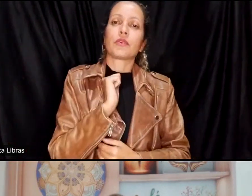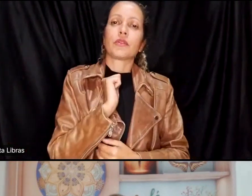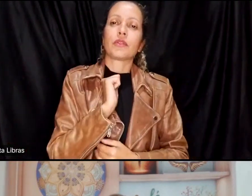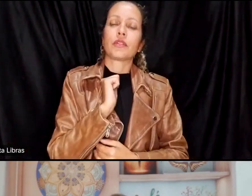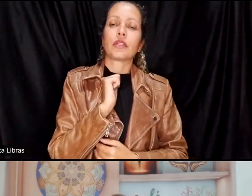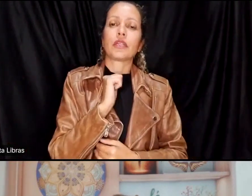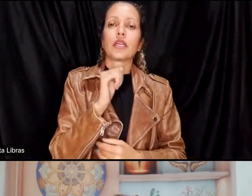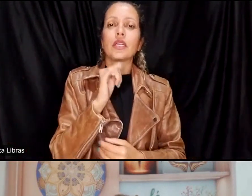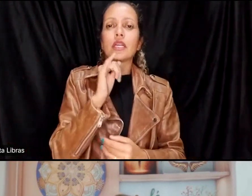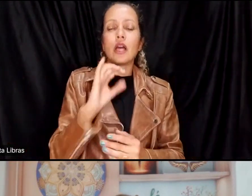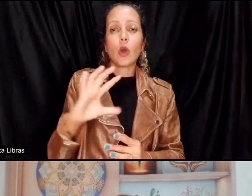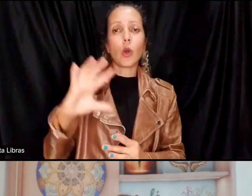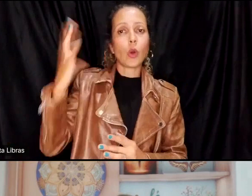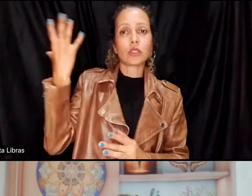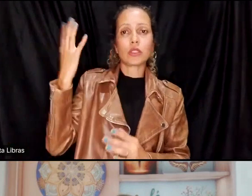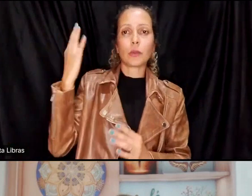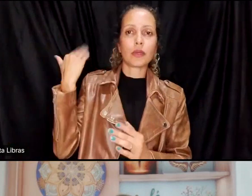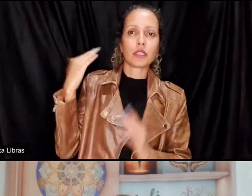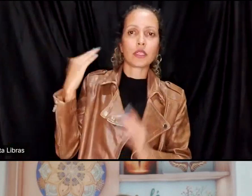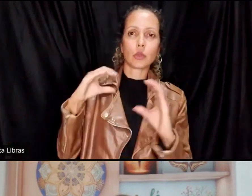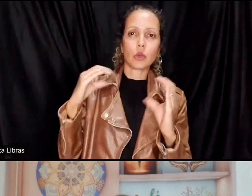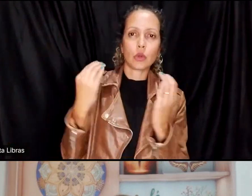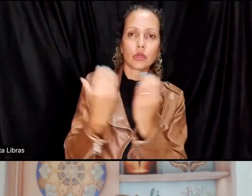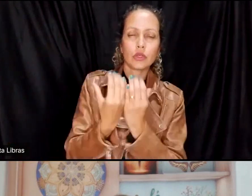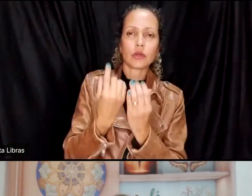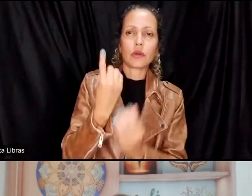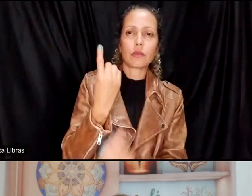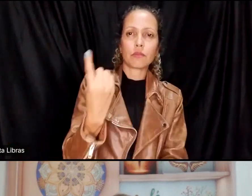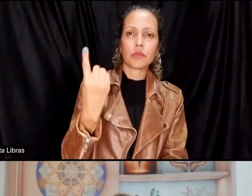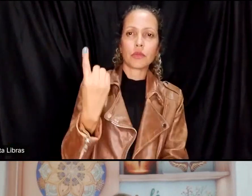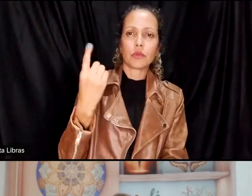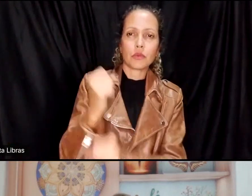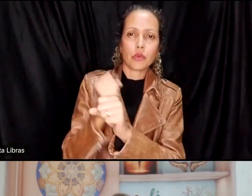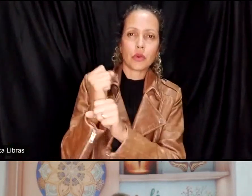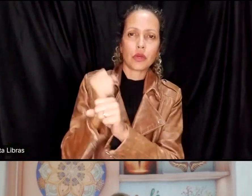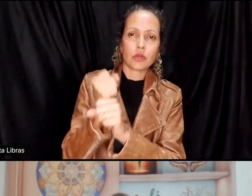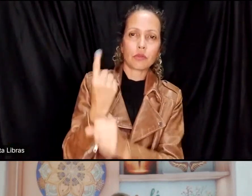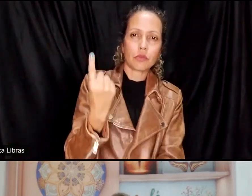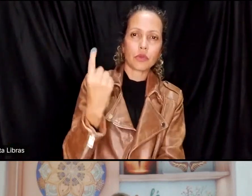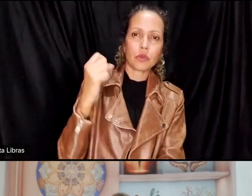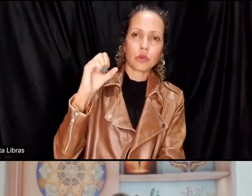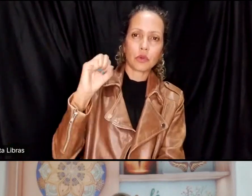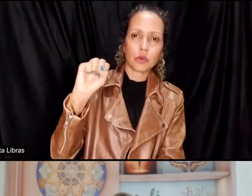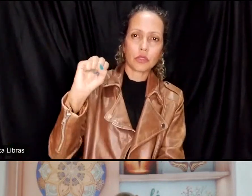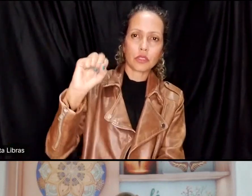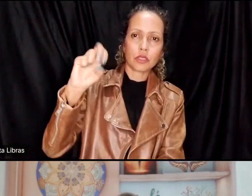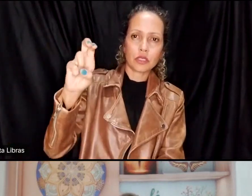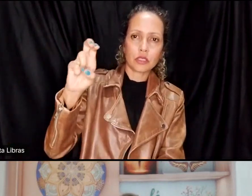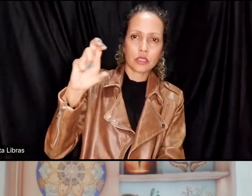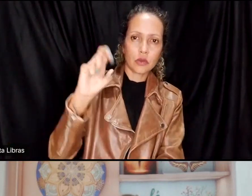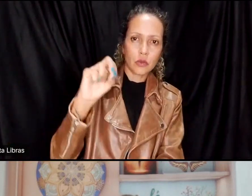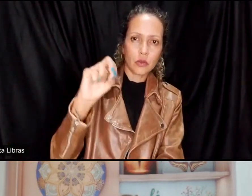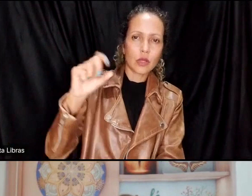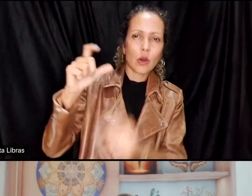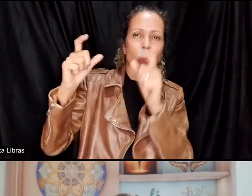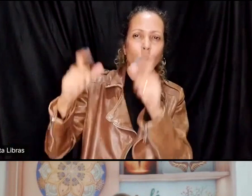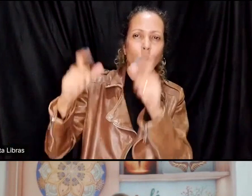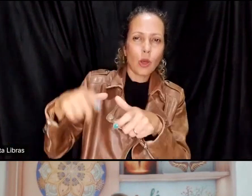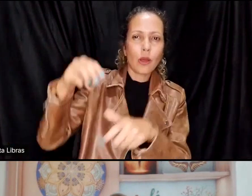Milão, acho que em 1857, 8, mais ou menos. E nesse congresso,